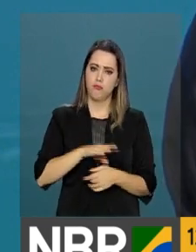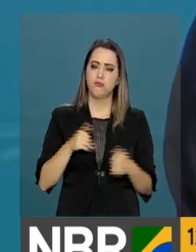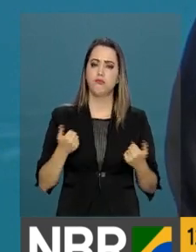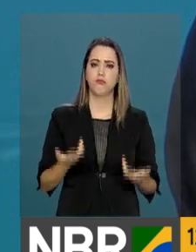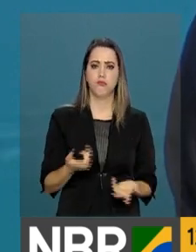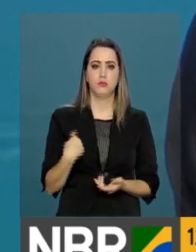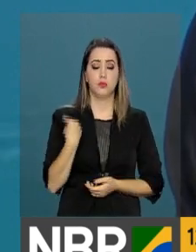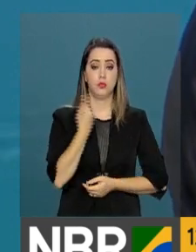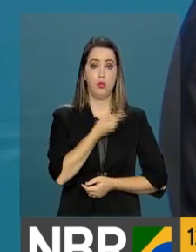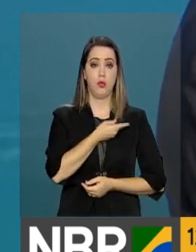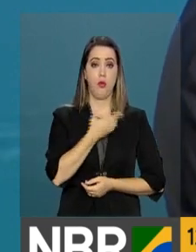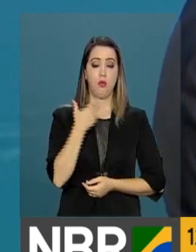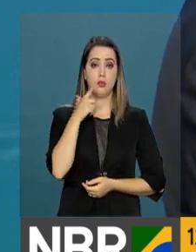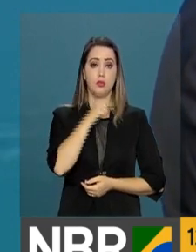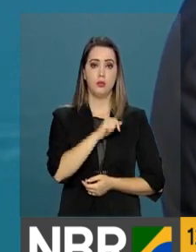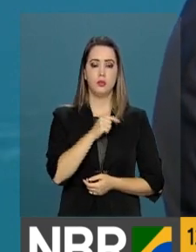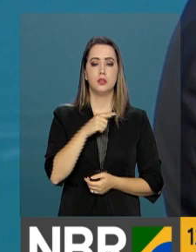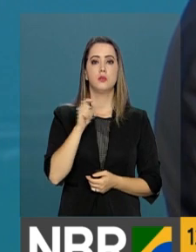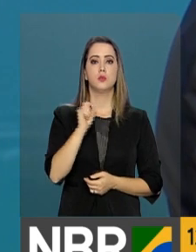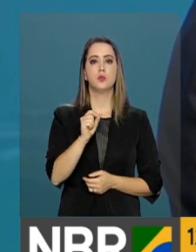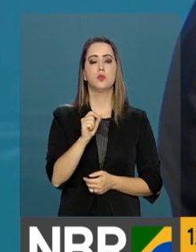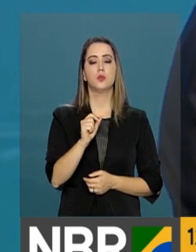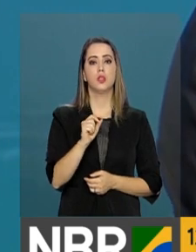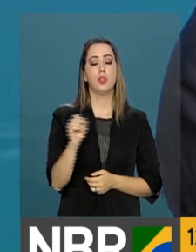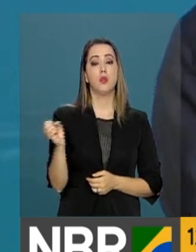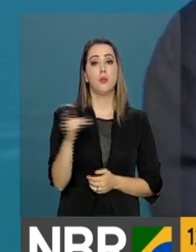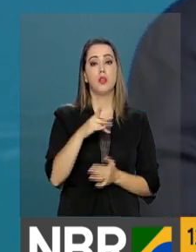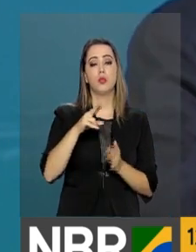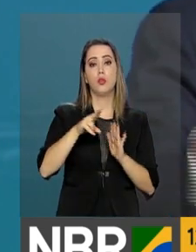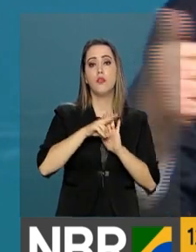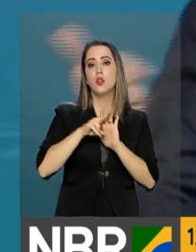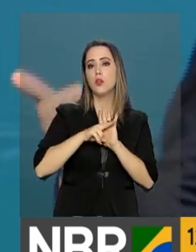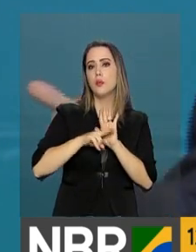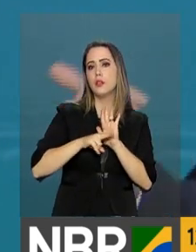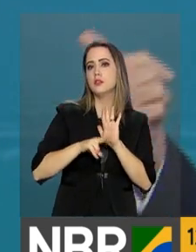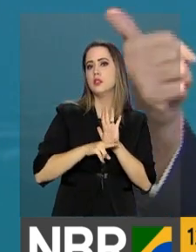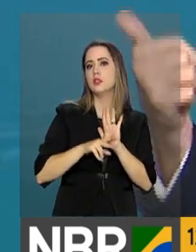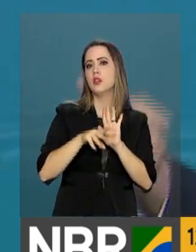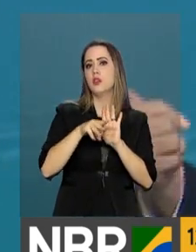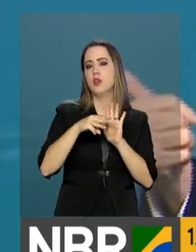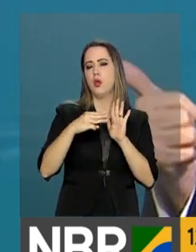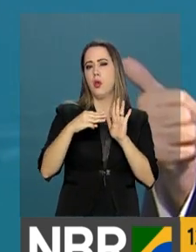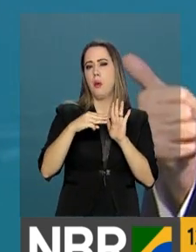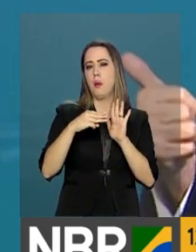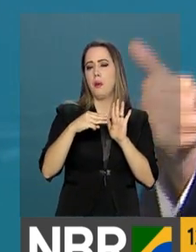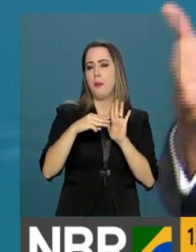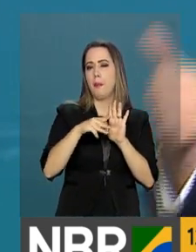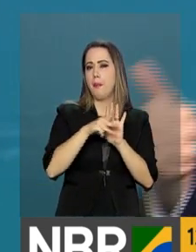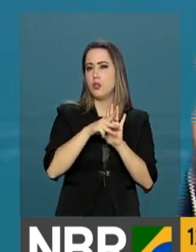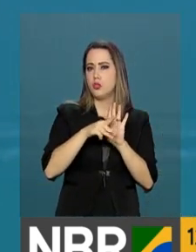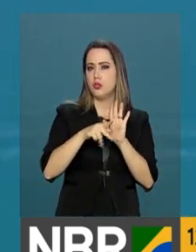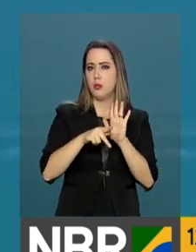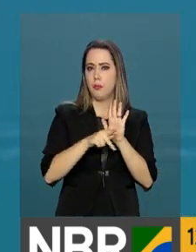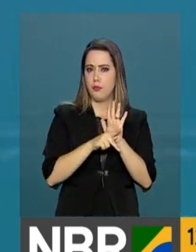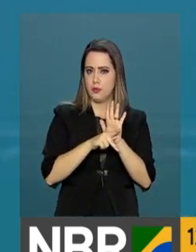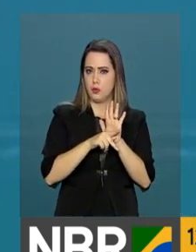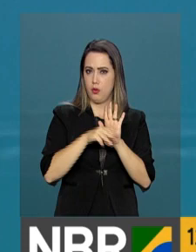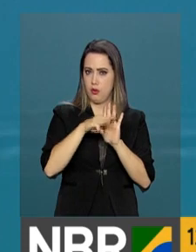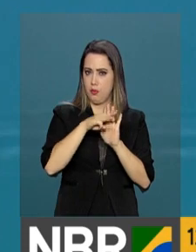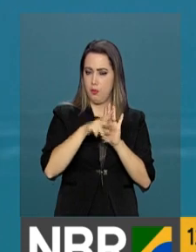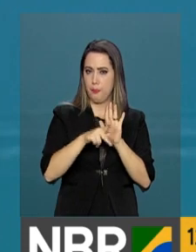ideia de editar uma medida provisória, estou falando de dezembro de